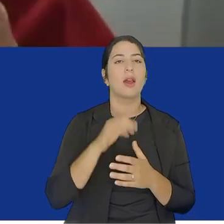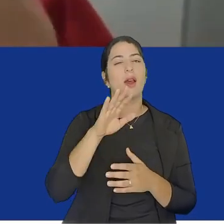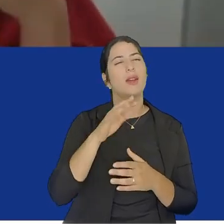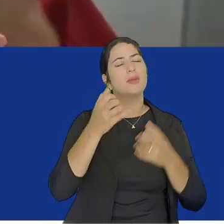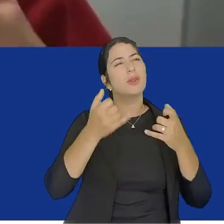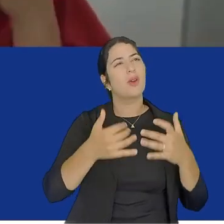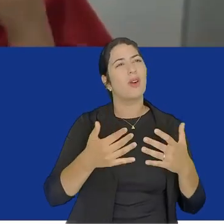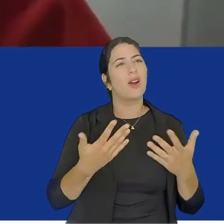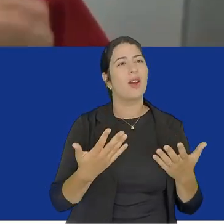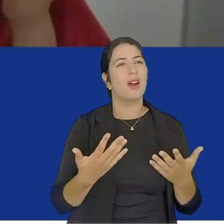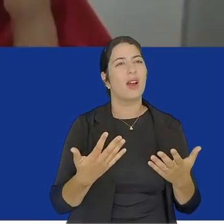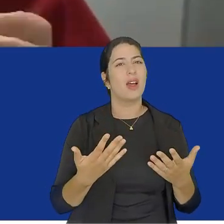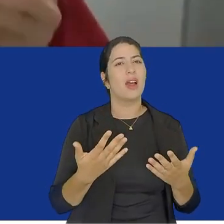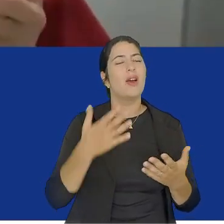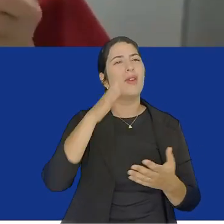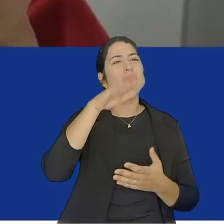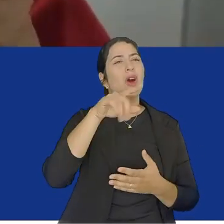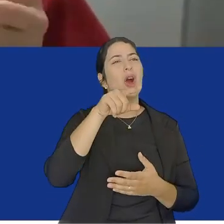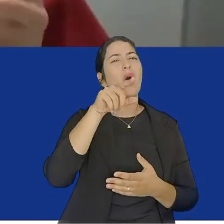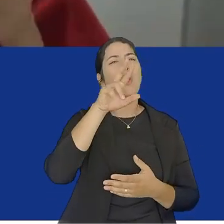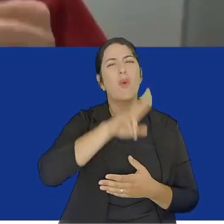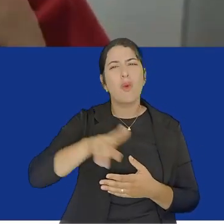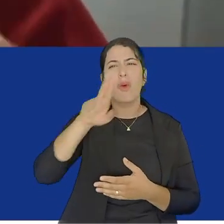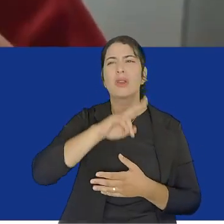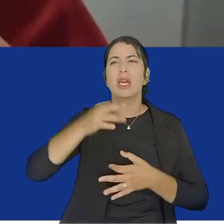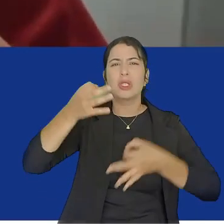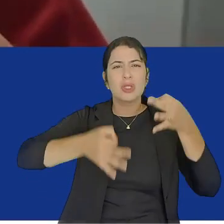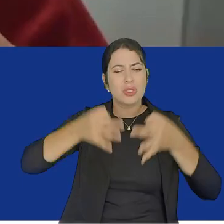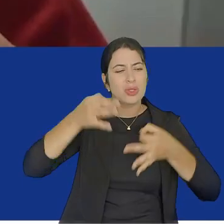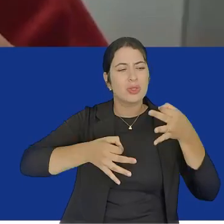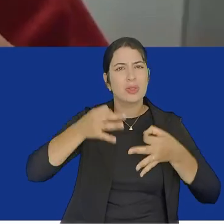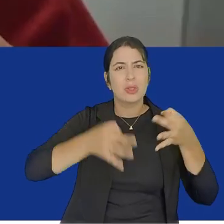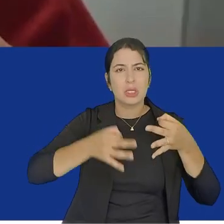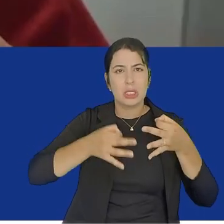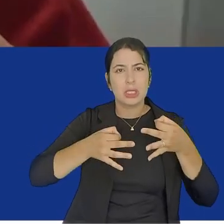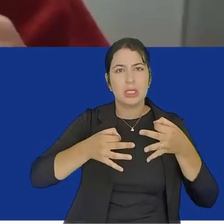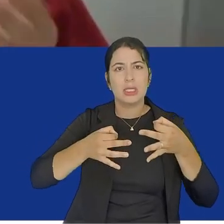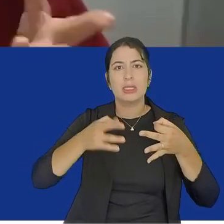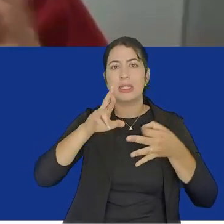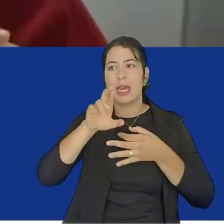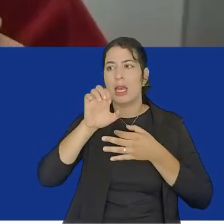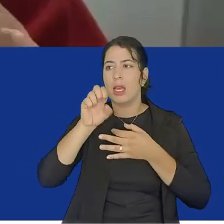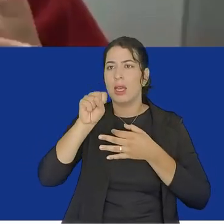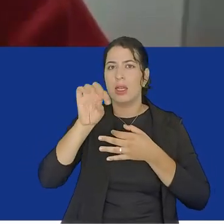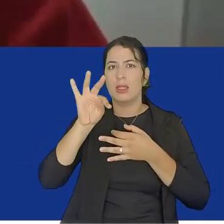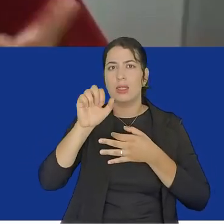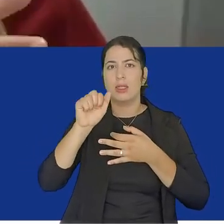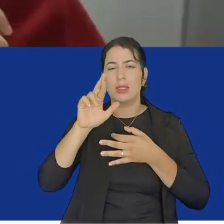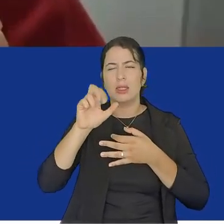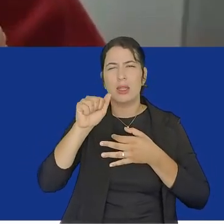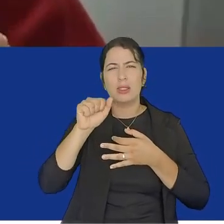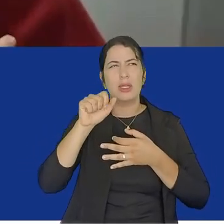por que que vocês não usam a justiça restaurativa para casos graves? Aí eu falei assim, não, mas a gente pode